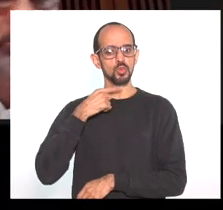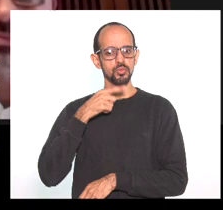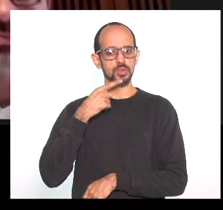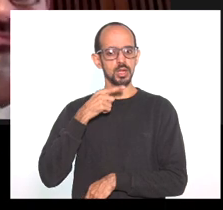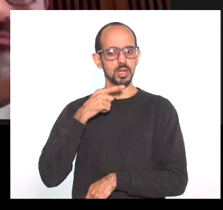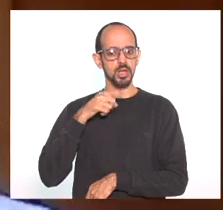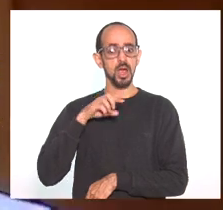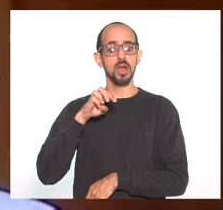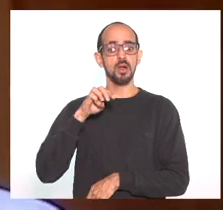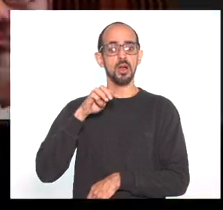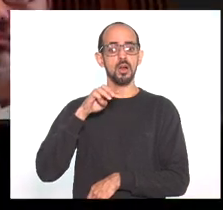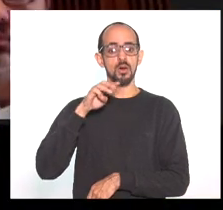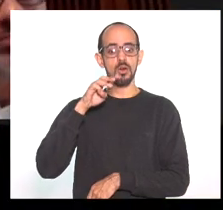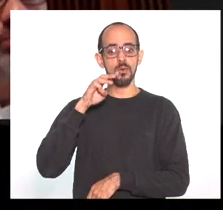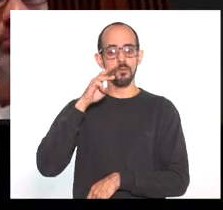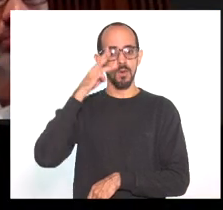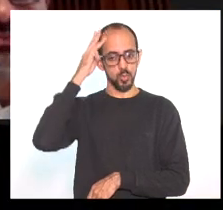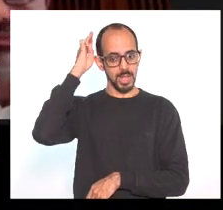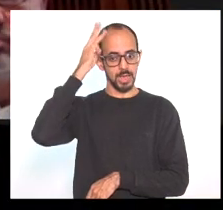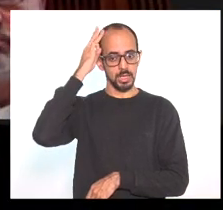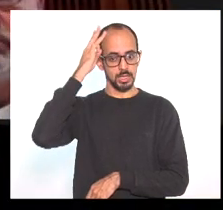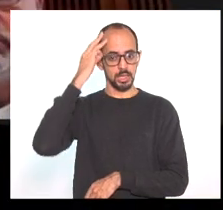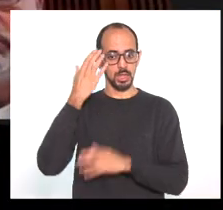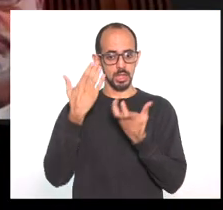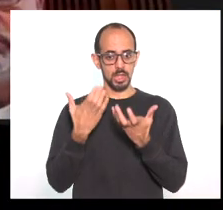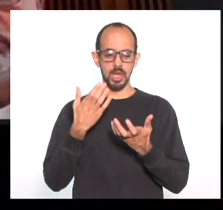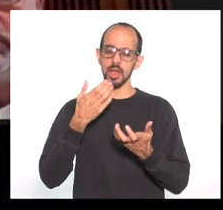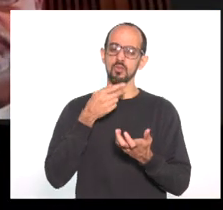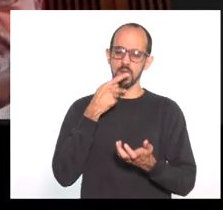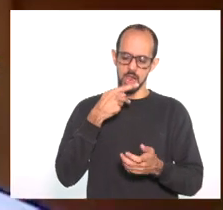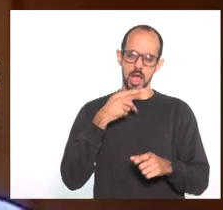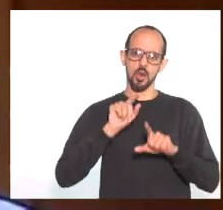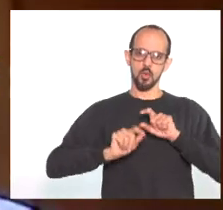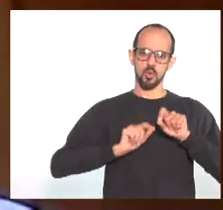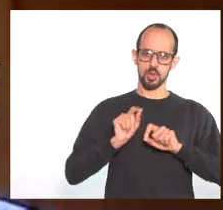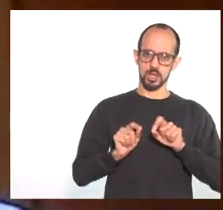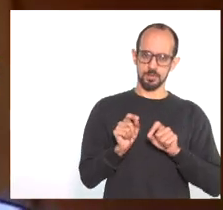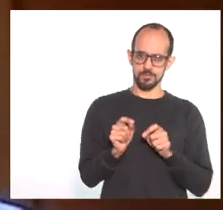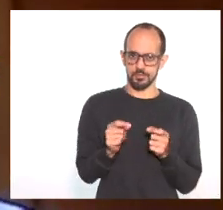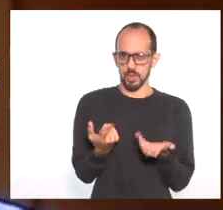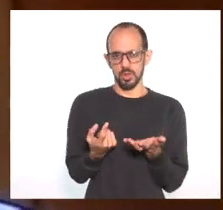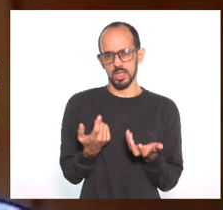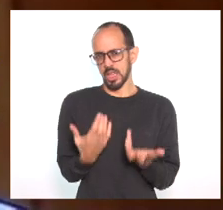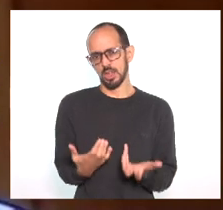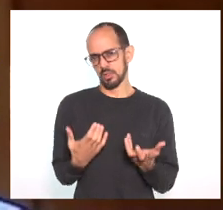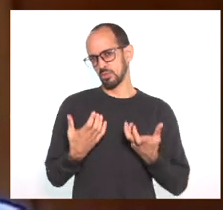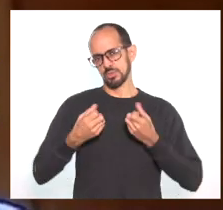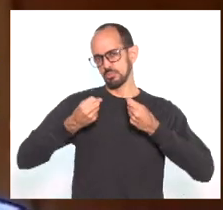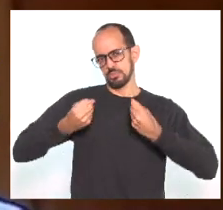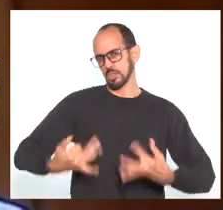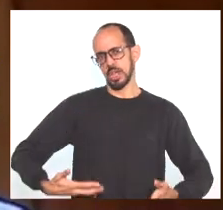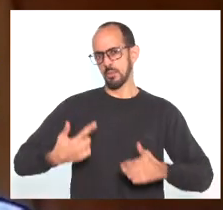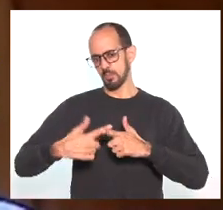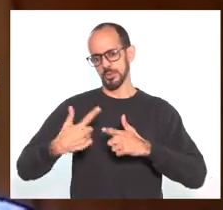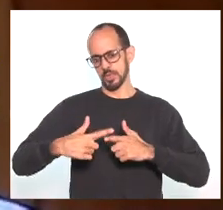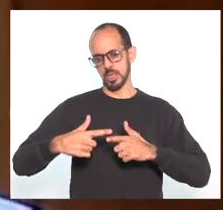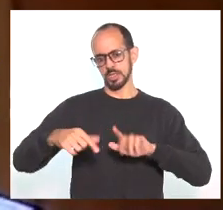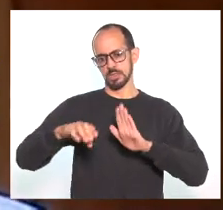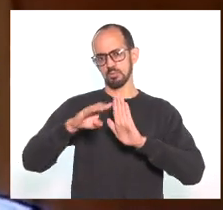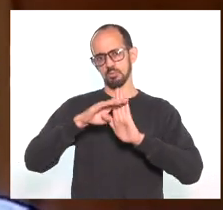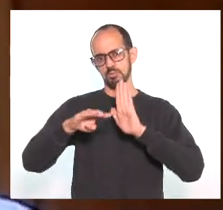Deputado Luiz Paulo? Não, Valdec Carneiro. Não, só queria ressaltar como que, na verdade, esse programa de